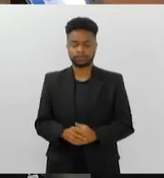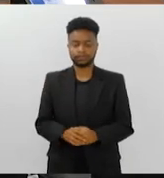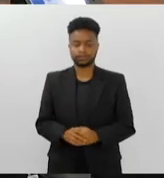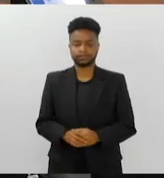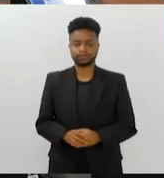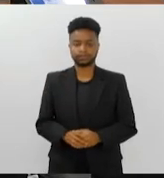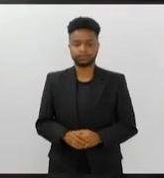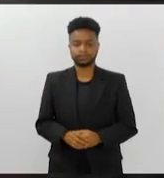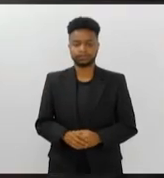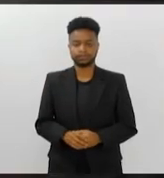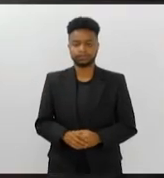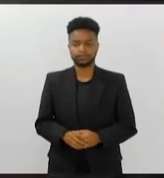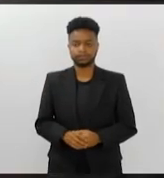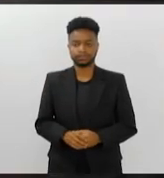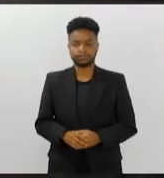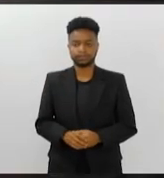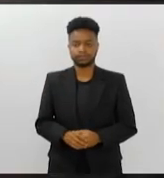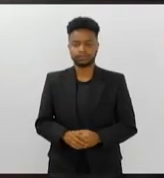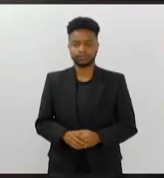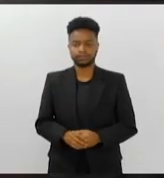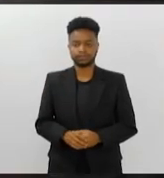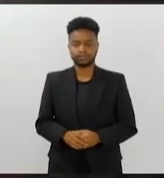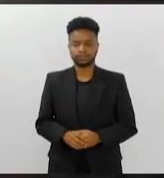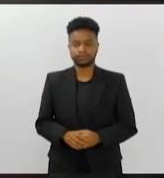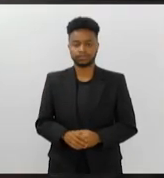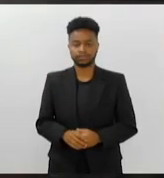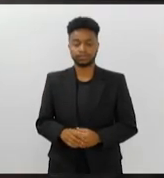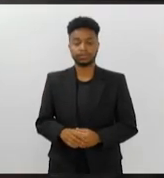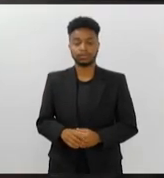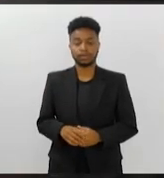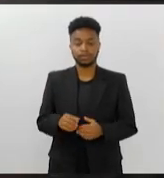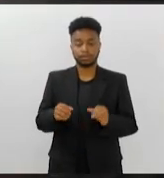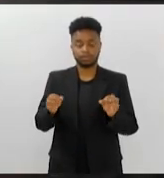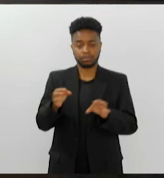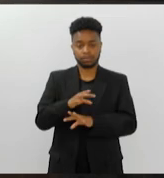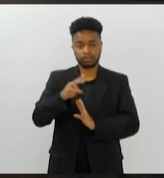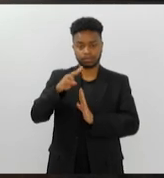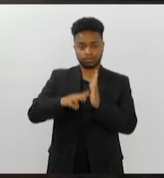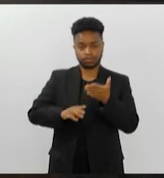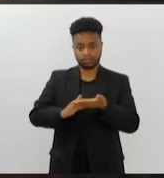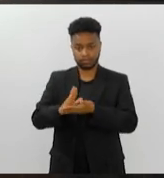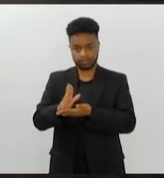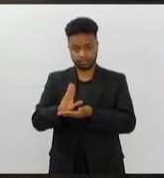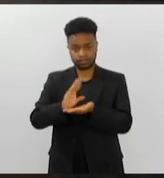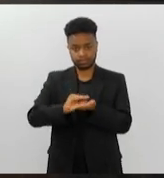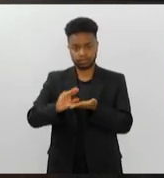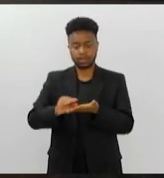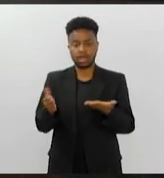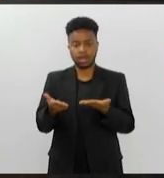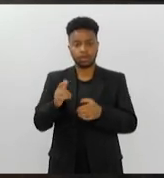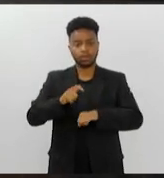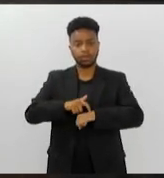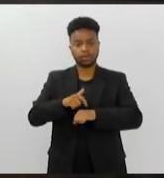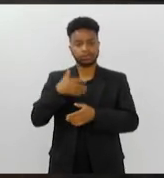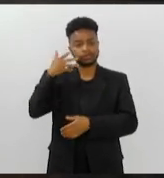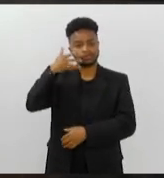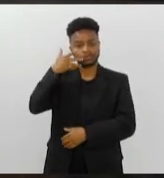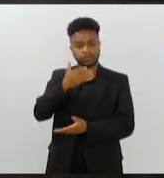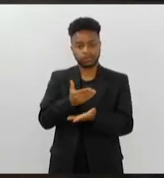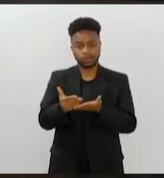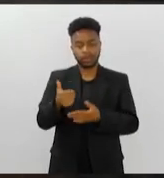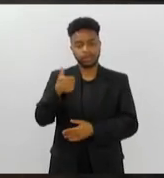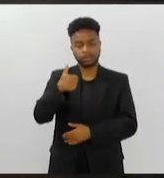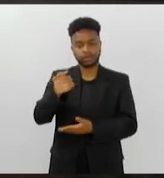189 gostei desse quein lida e aprovada a ata passa-se ao expediente Inicial primeiro